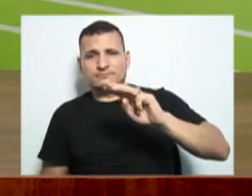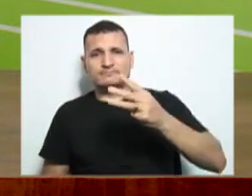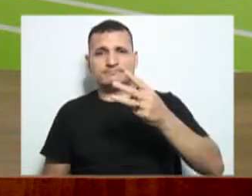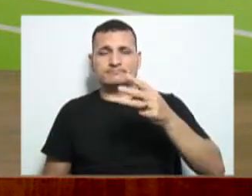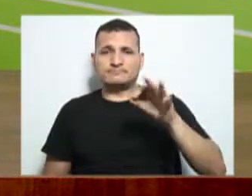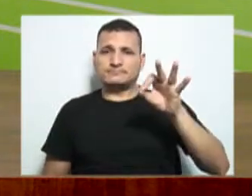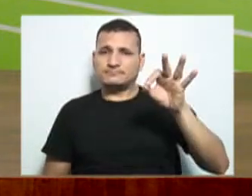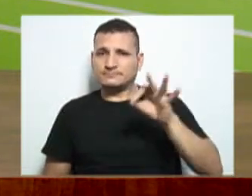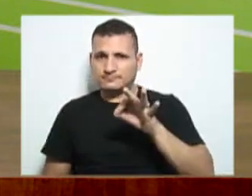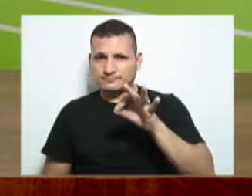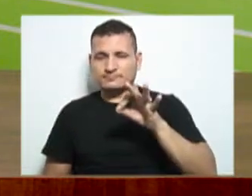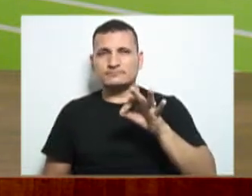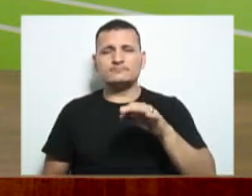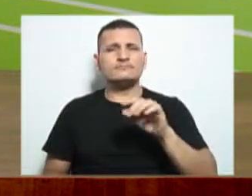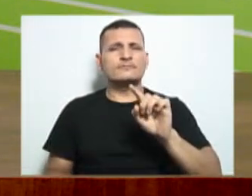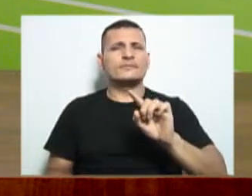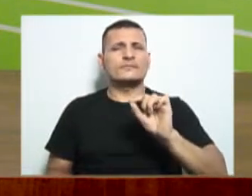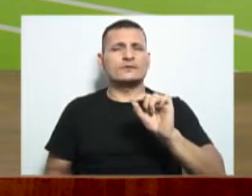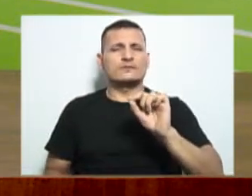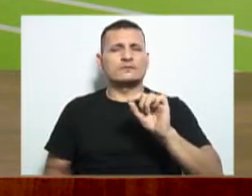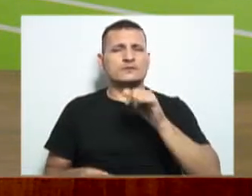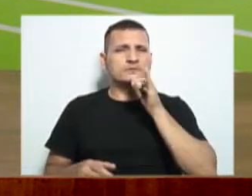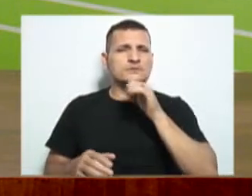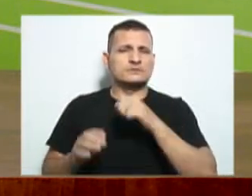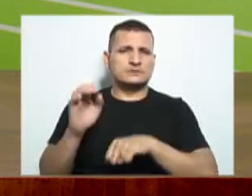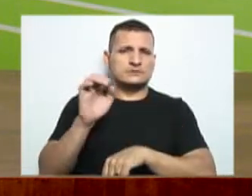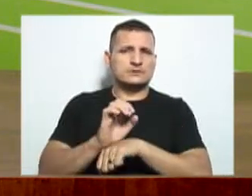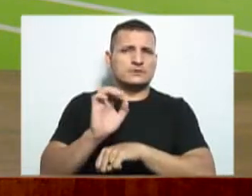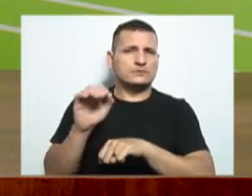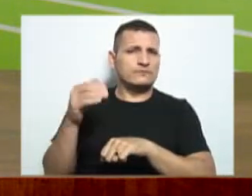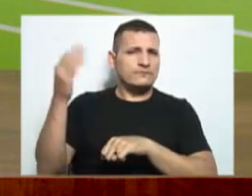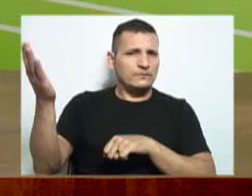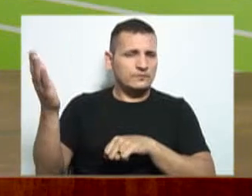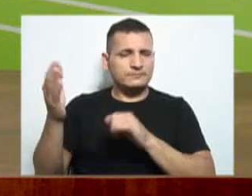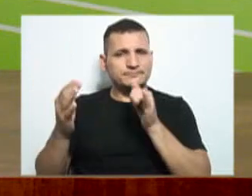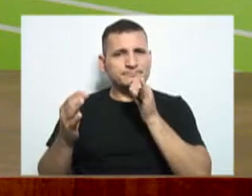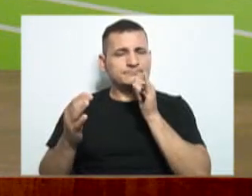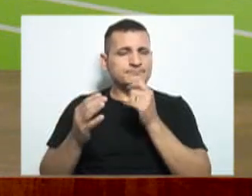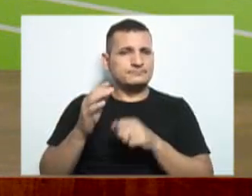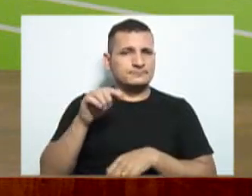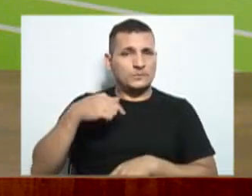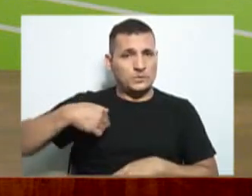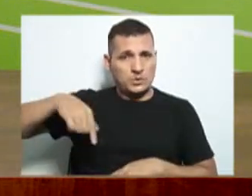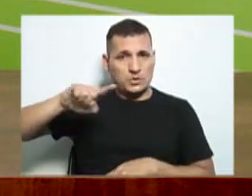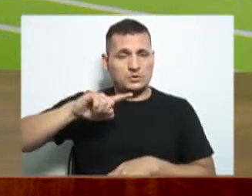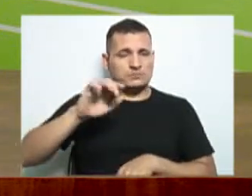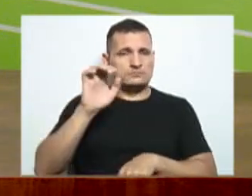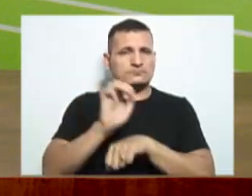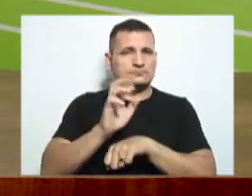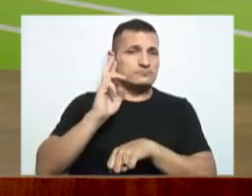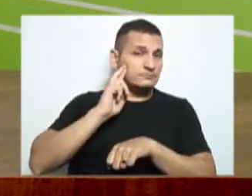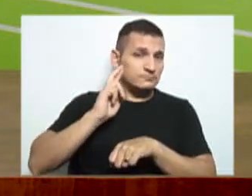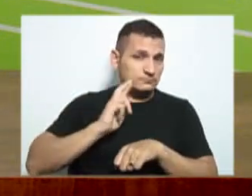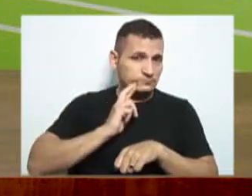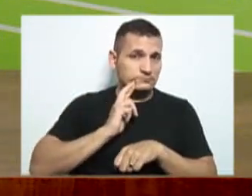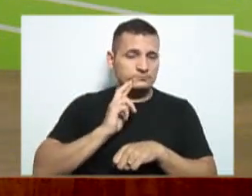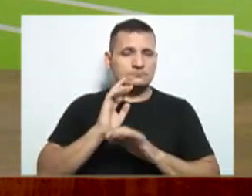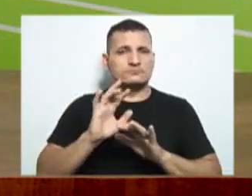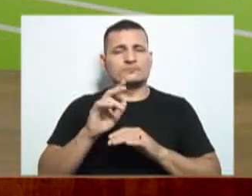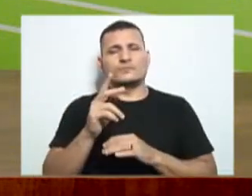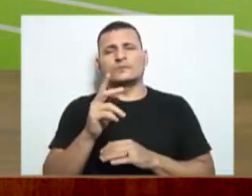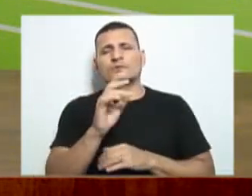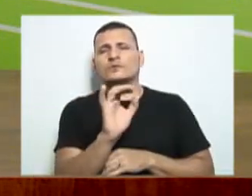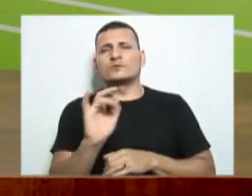são operações interestaduais? Estamos no estado de Rondônia. A sua